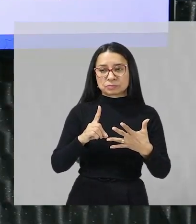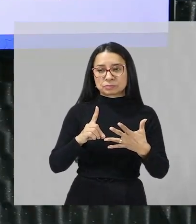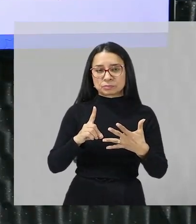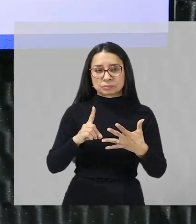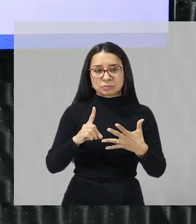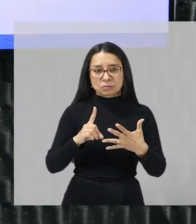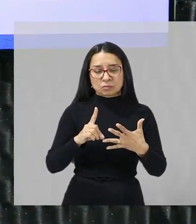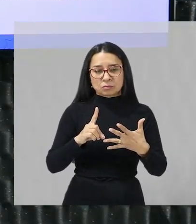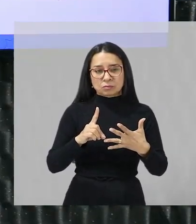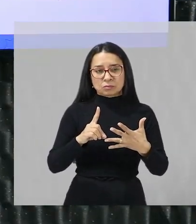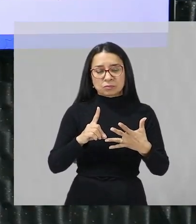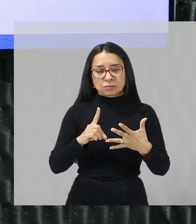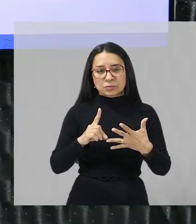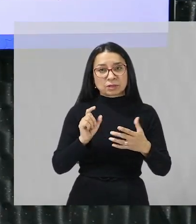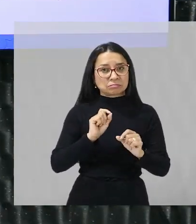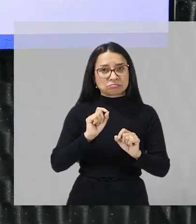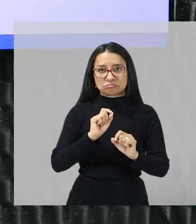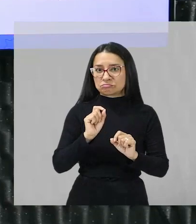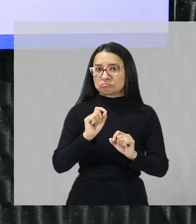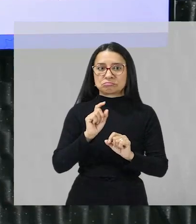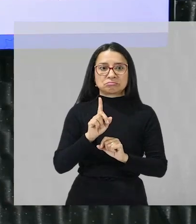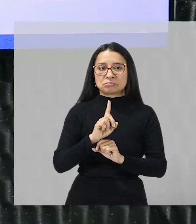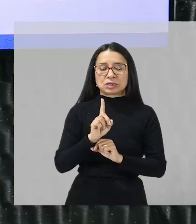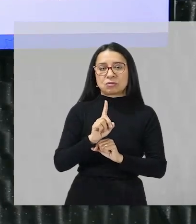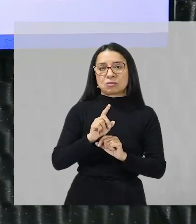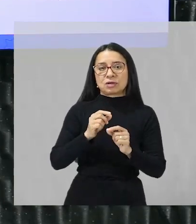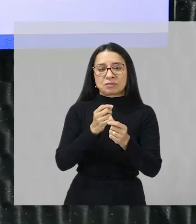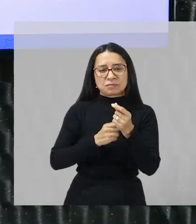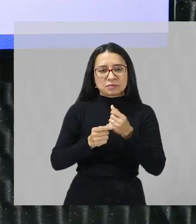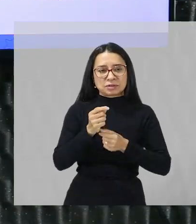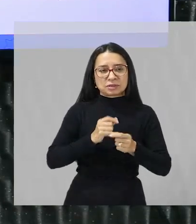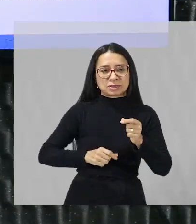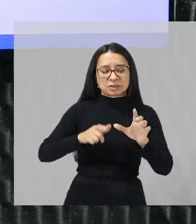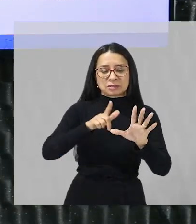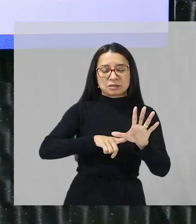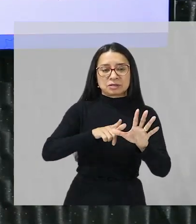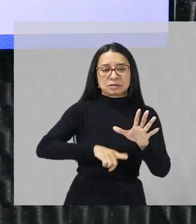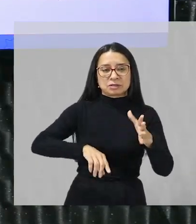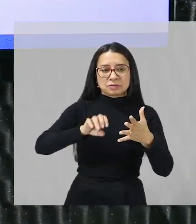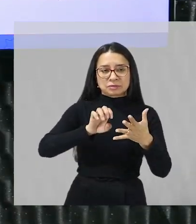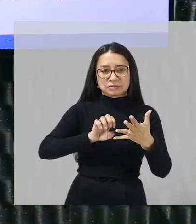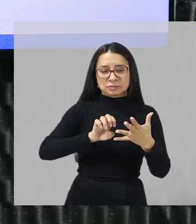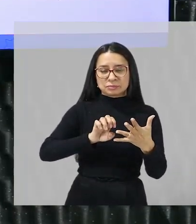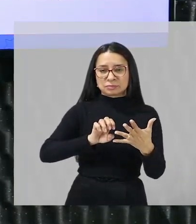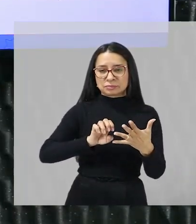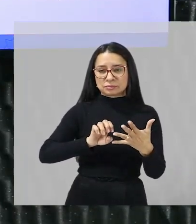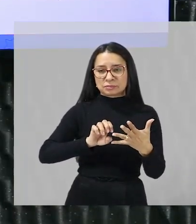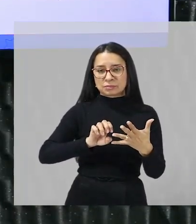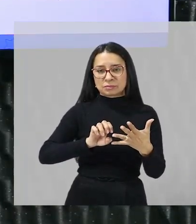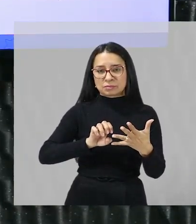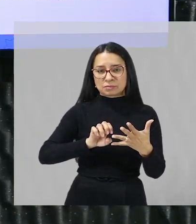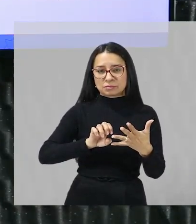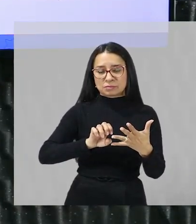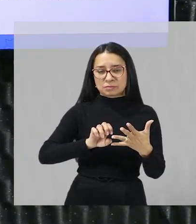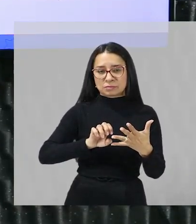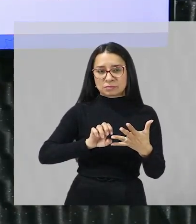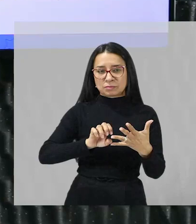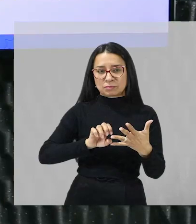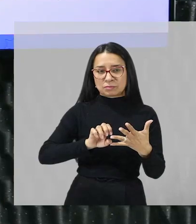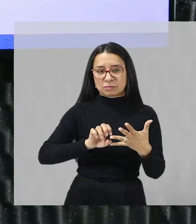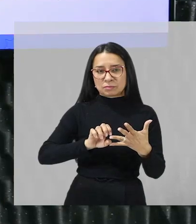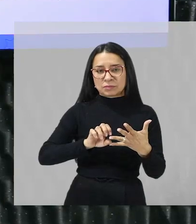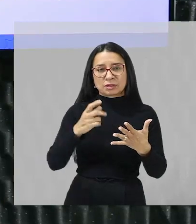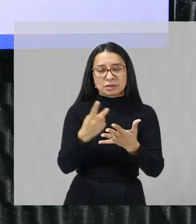educação formal. Falso. A que melhor responde a letra D, a gente marca a letra D, acerta a última questão da aula e eu me despeço por